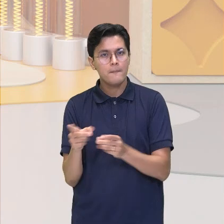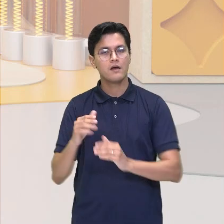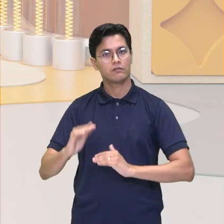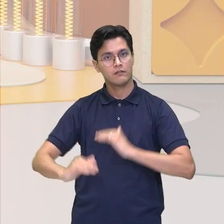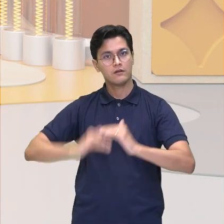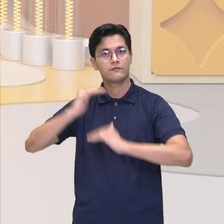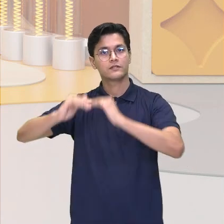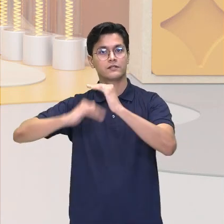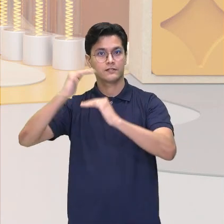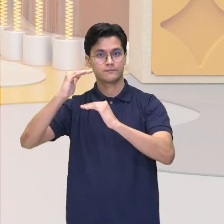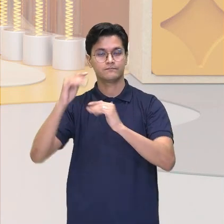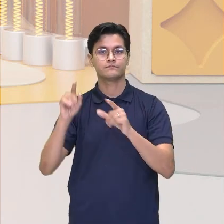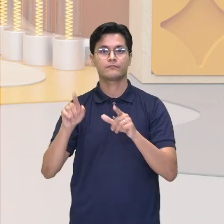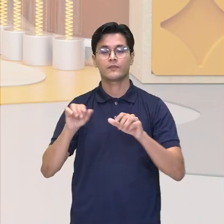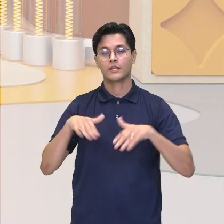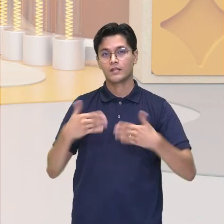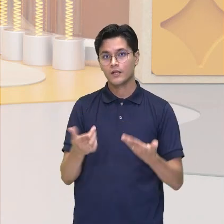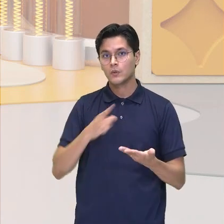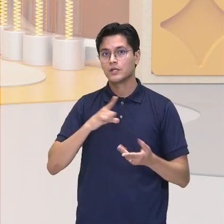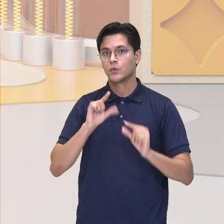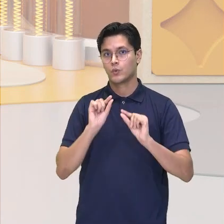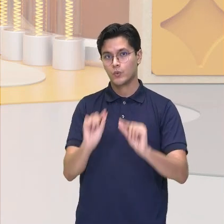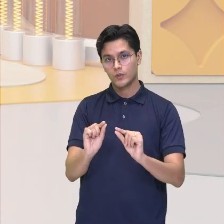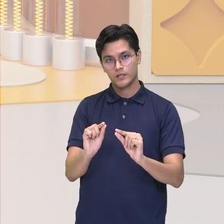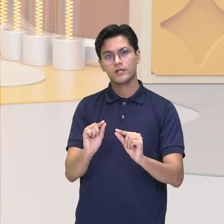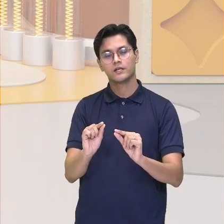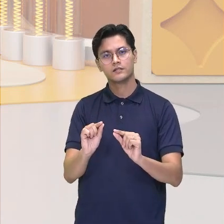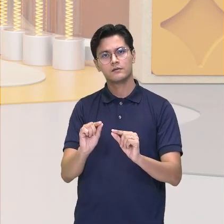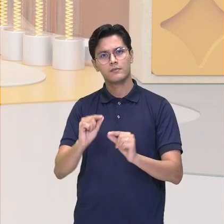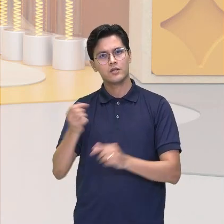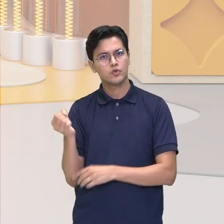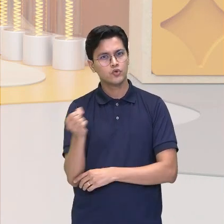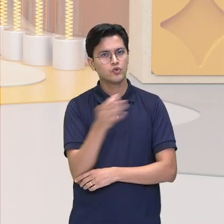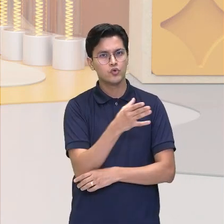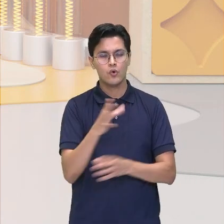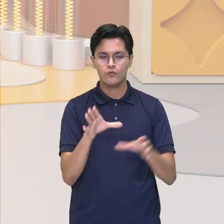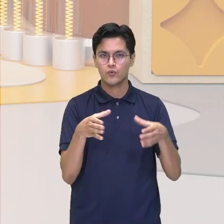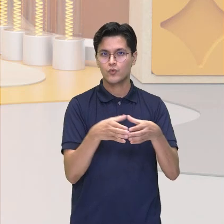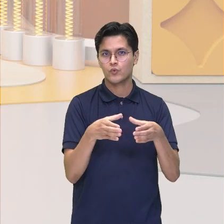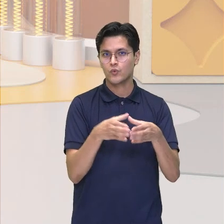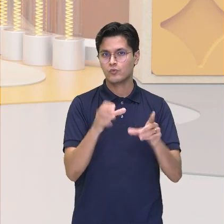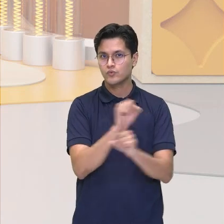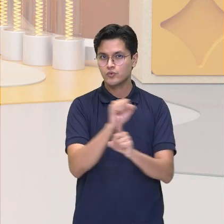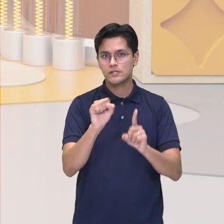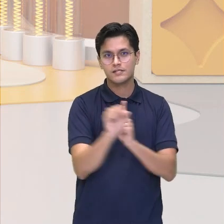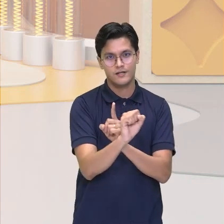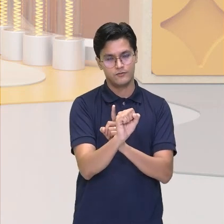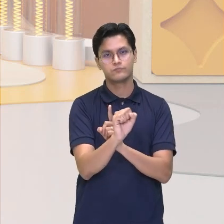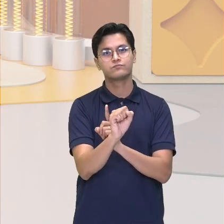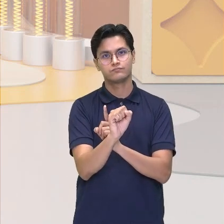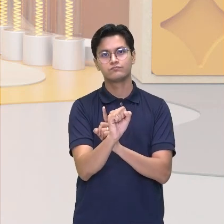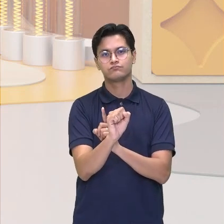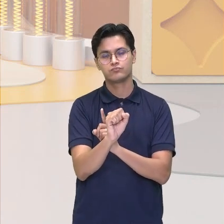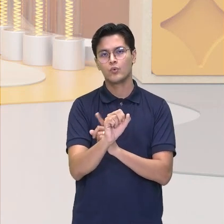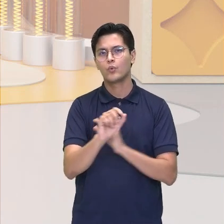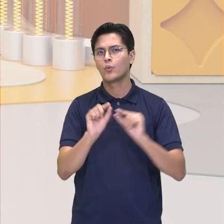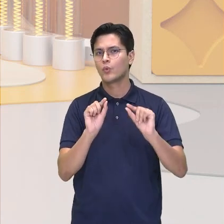aumento comercial, emerge uma nova camada social, um novo grupo social, que é